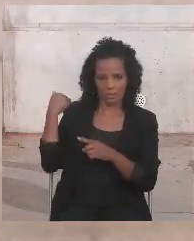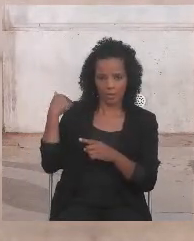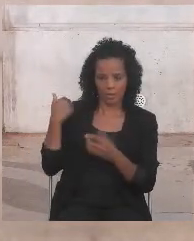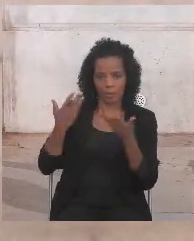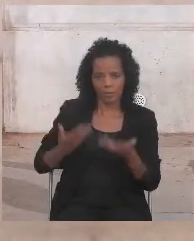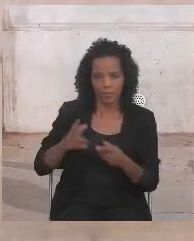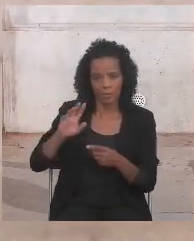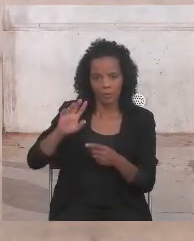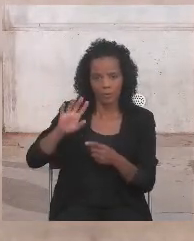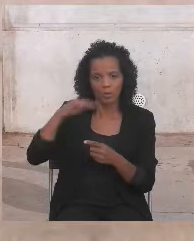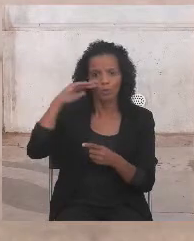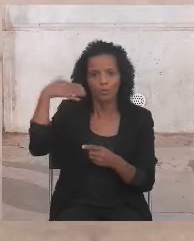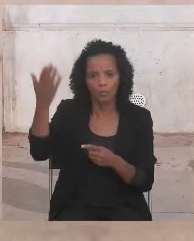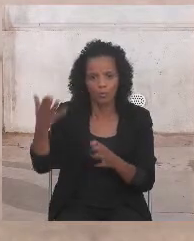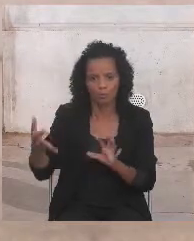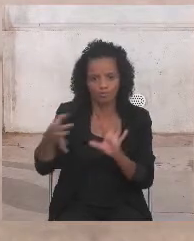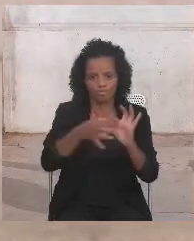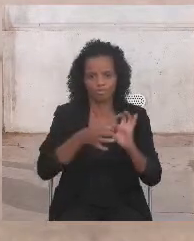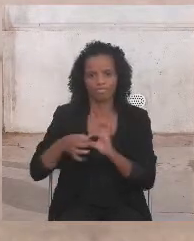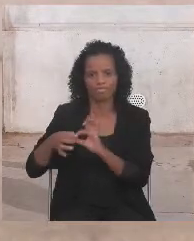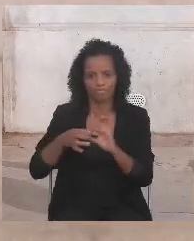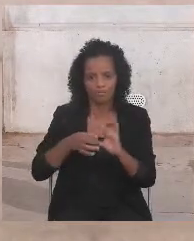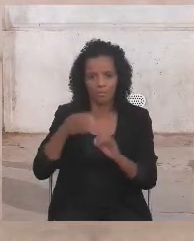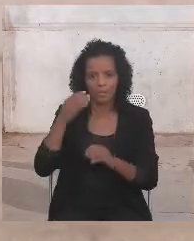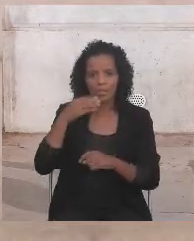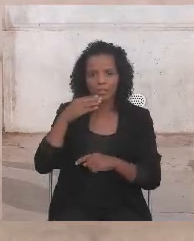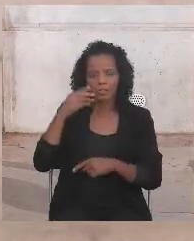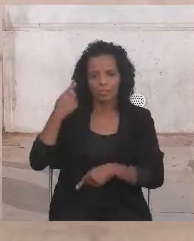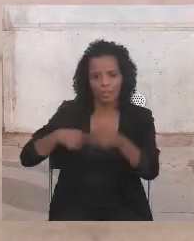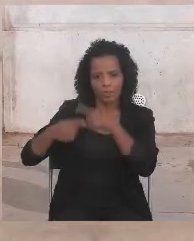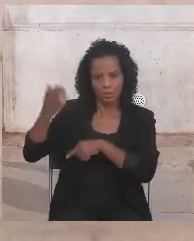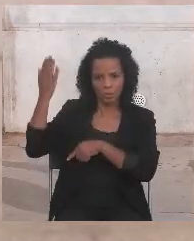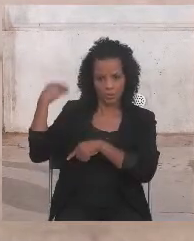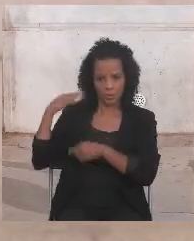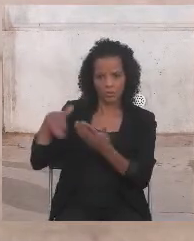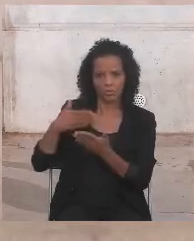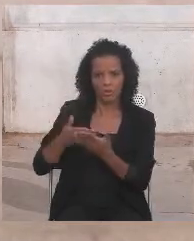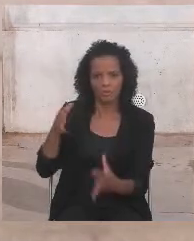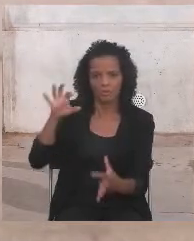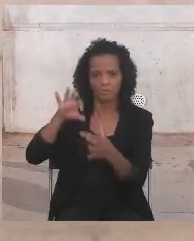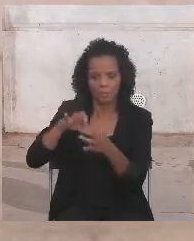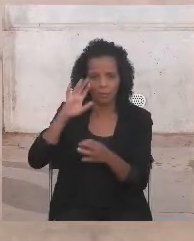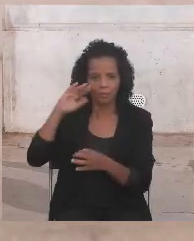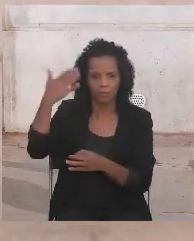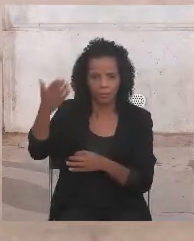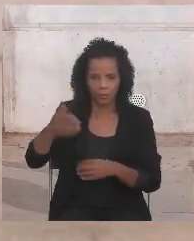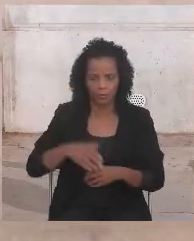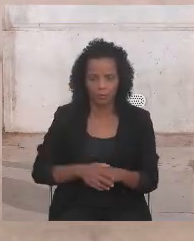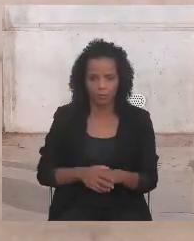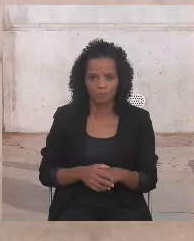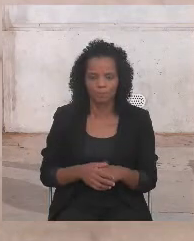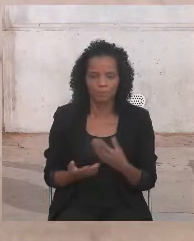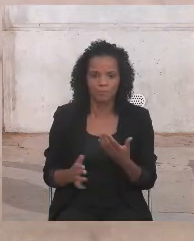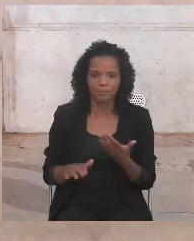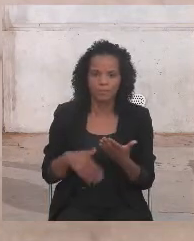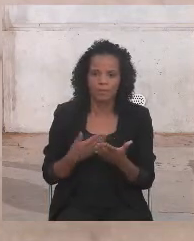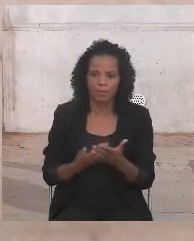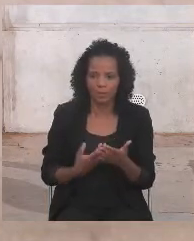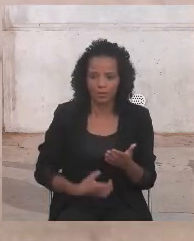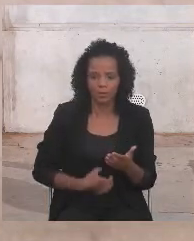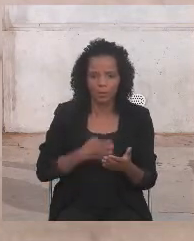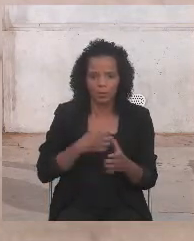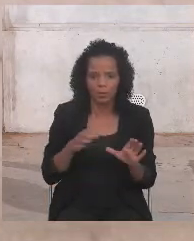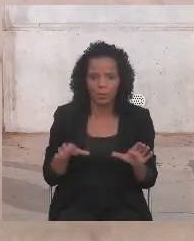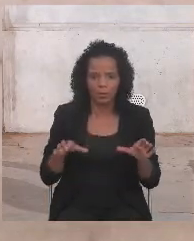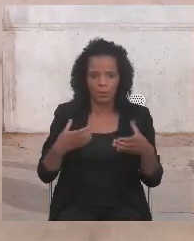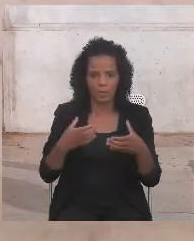futuro, que nos ajuda a ligar as gerações passadas às gerações futuras, a criar um sentido de comunidade e de